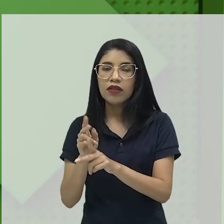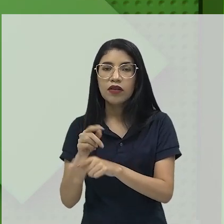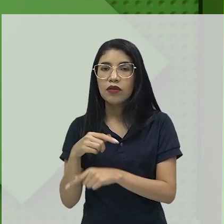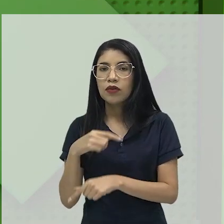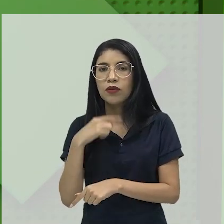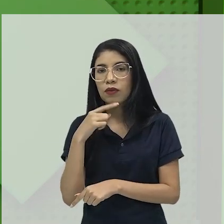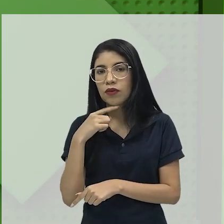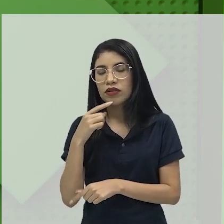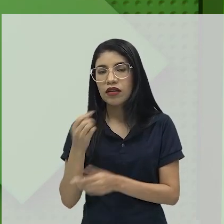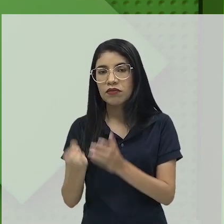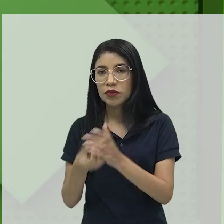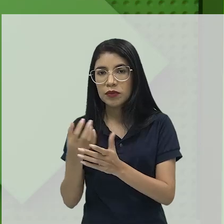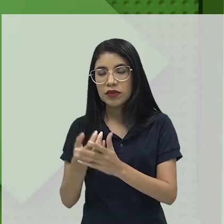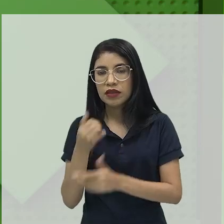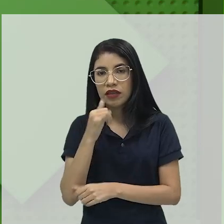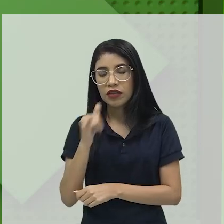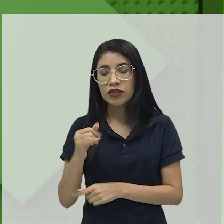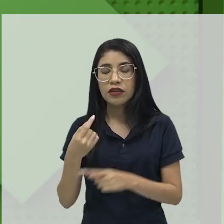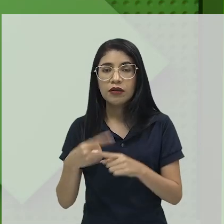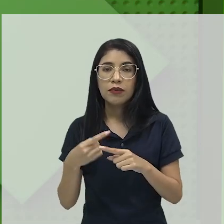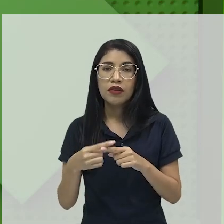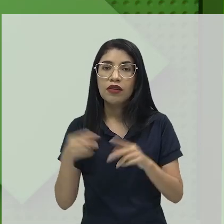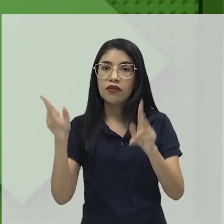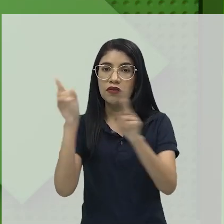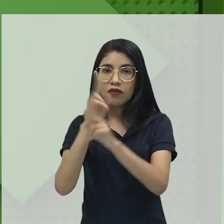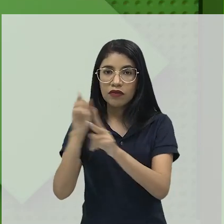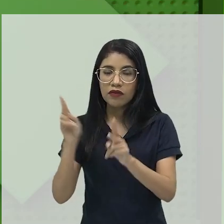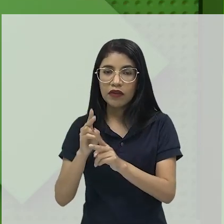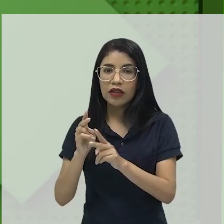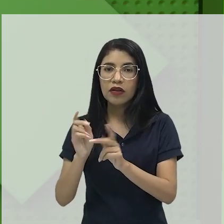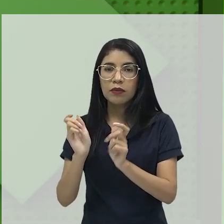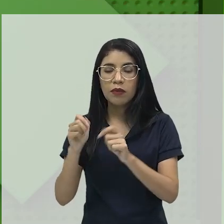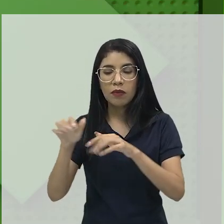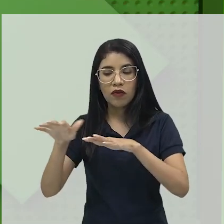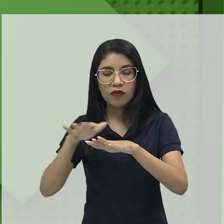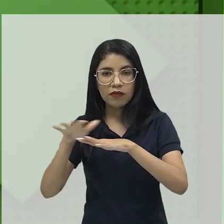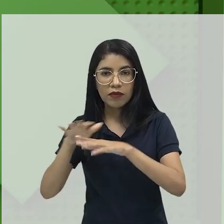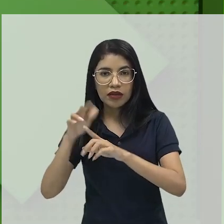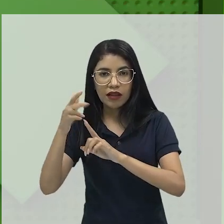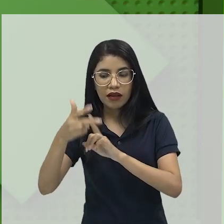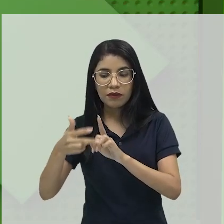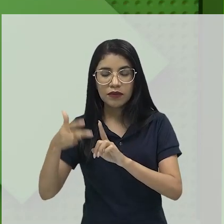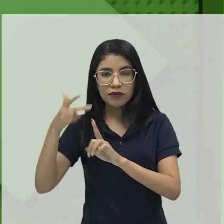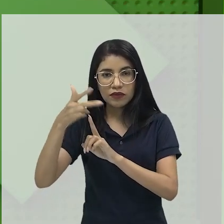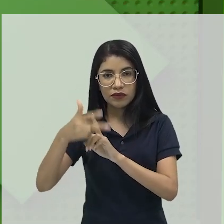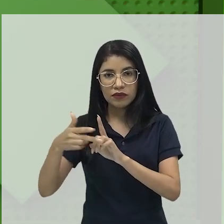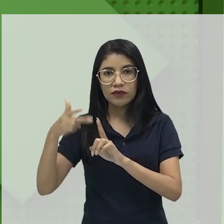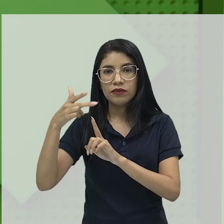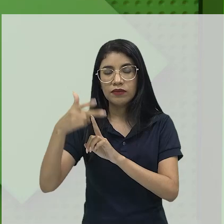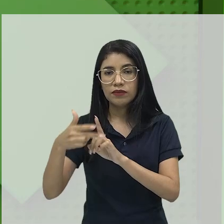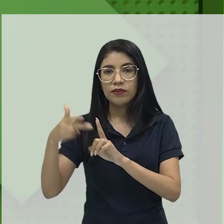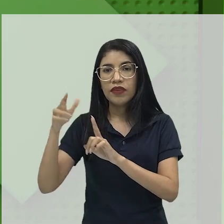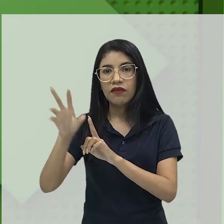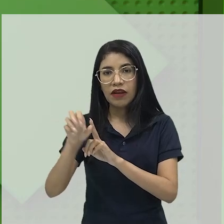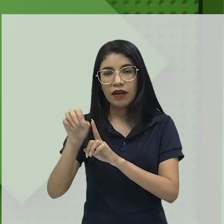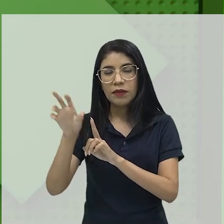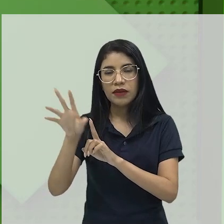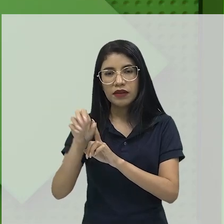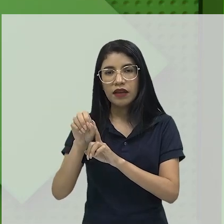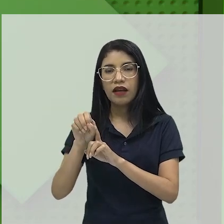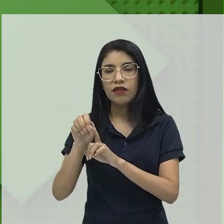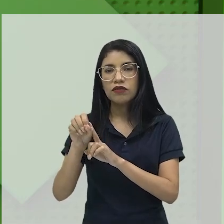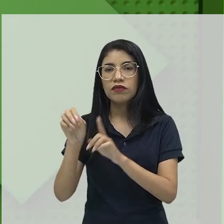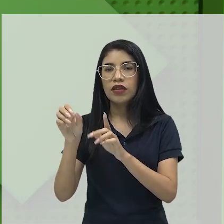dar certo, né? Porque é o vento que vai movimentar essas hélices, e essas hélices nós temos aí